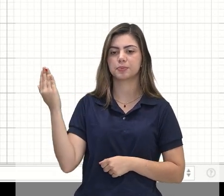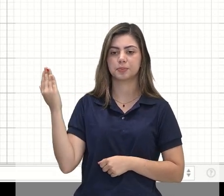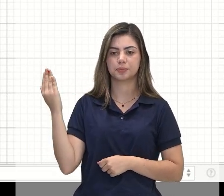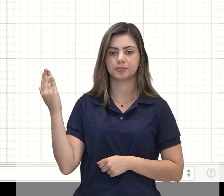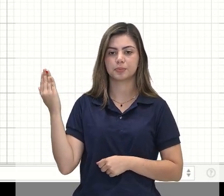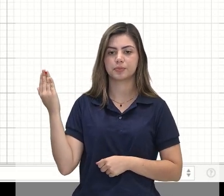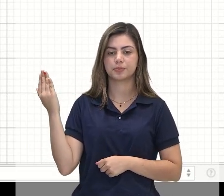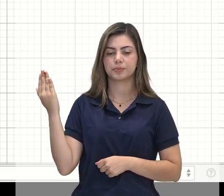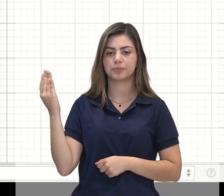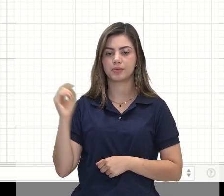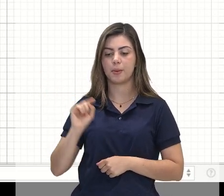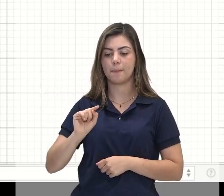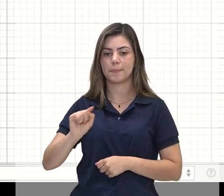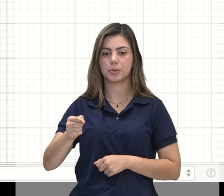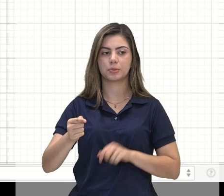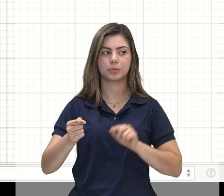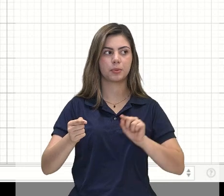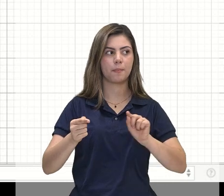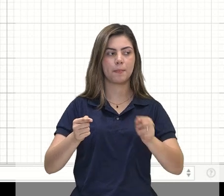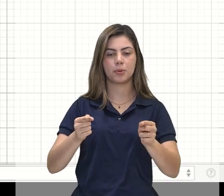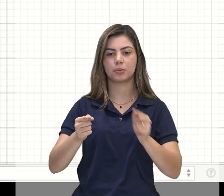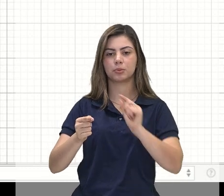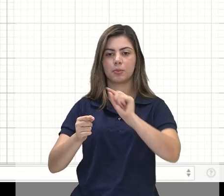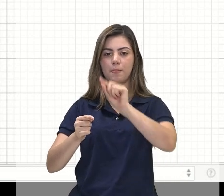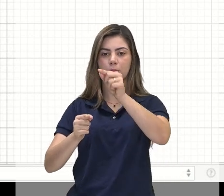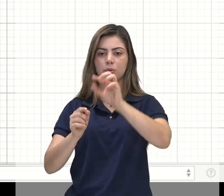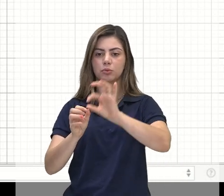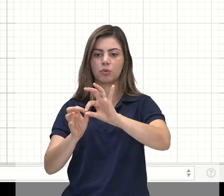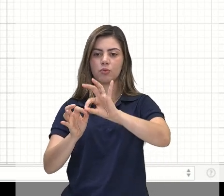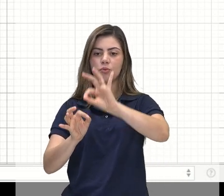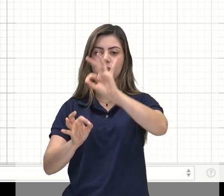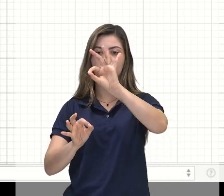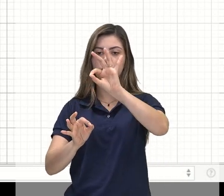Ó, então temos dois segmentos aqui, né? Vamos aferir aqui a